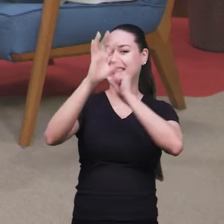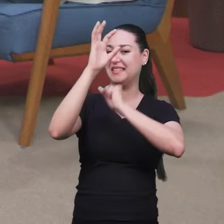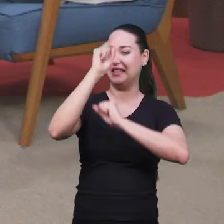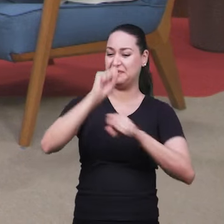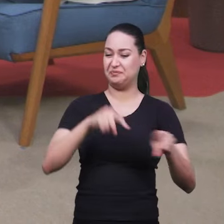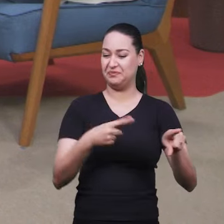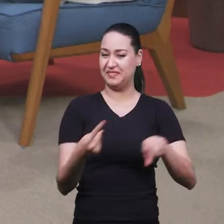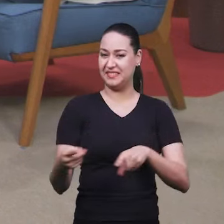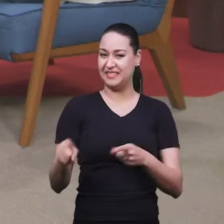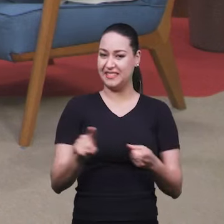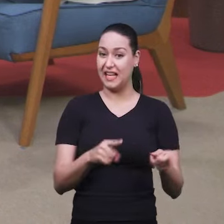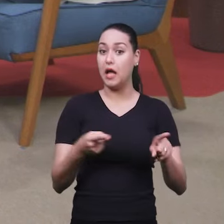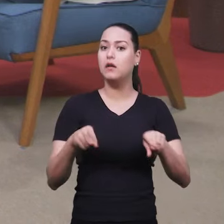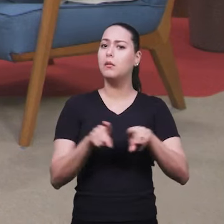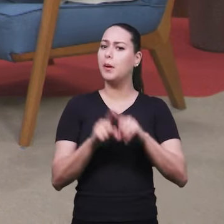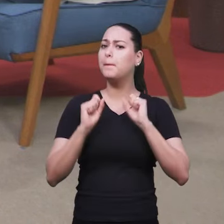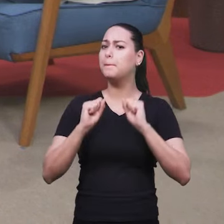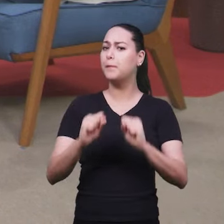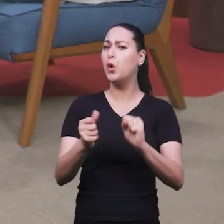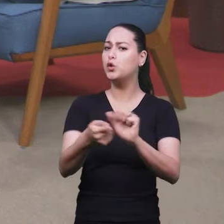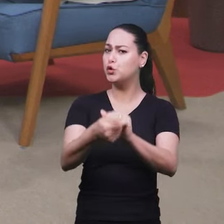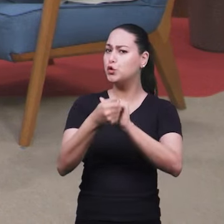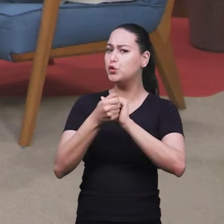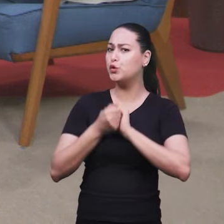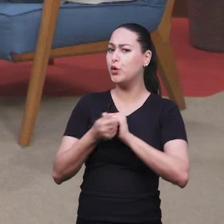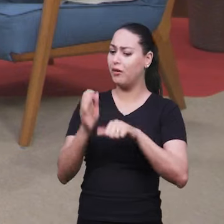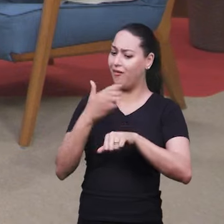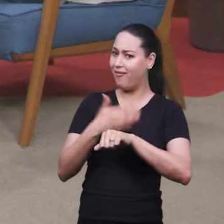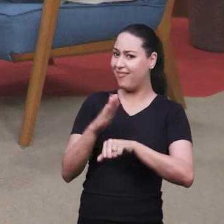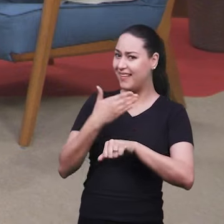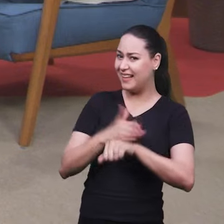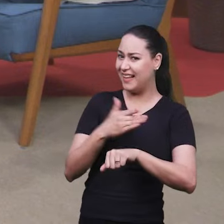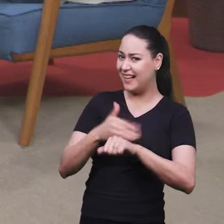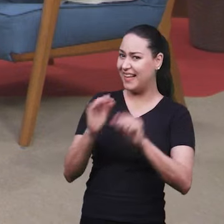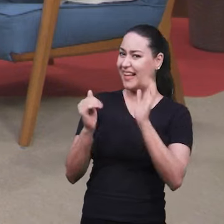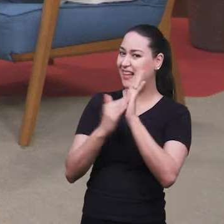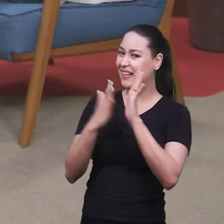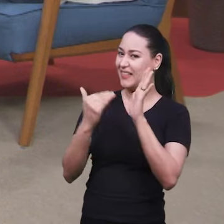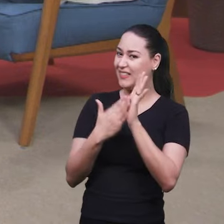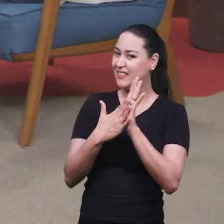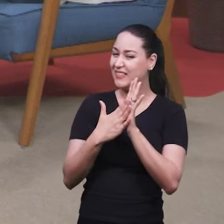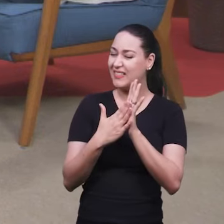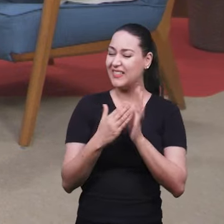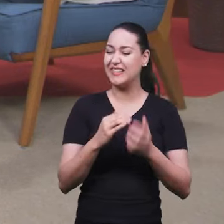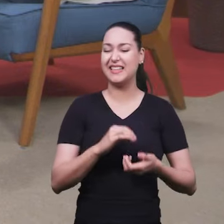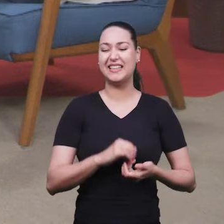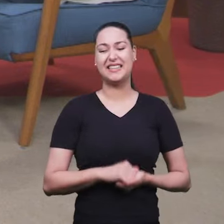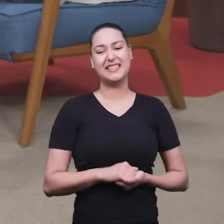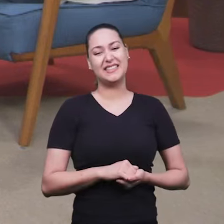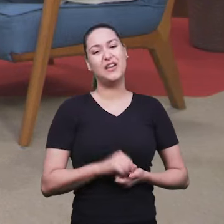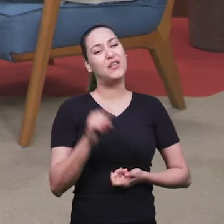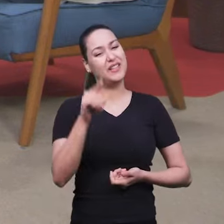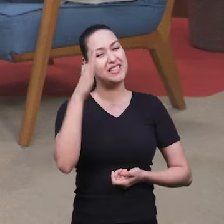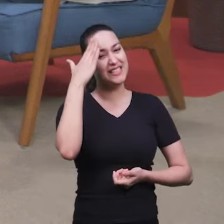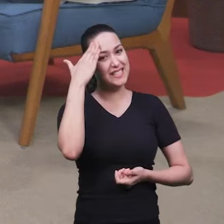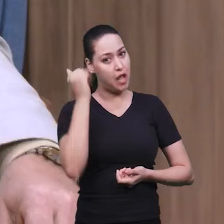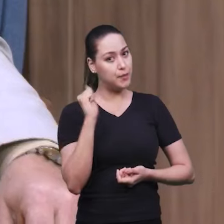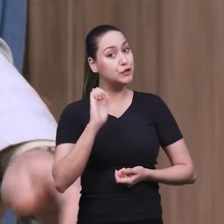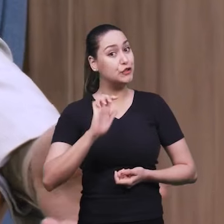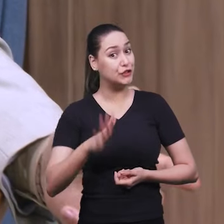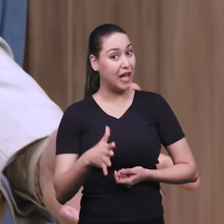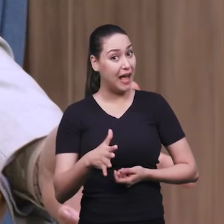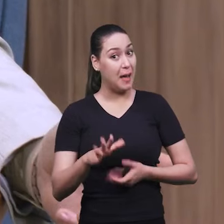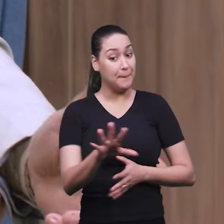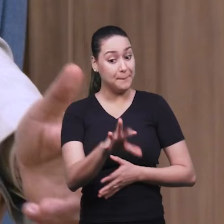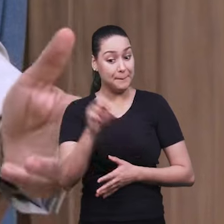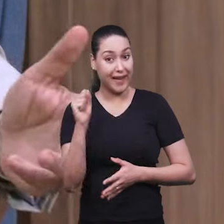que está aprendendo instrumentos melódicos, você também pode acompanhar esta aula e treinar esse louvor no seu instrumento. Então